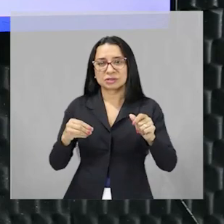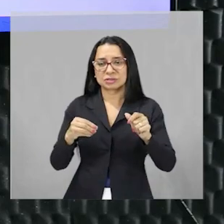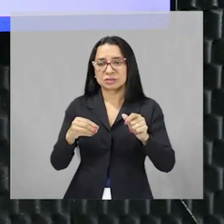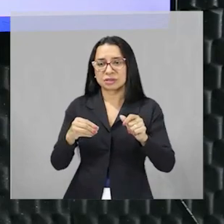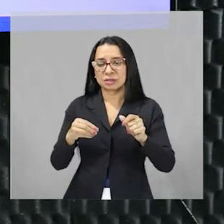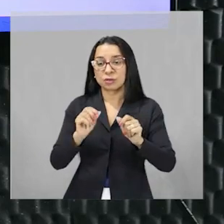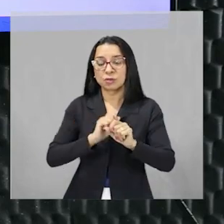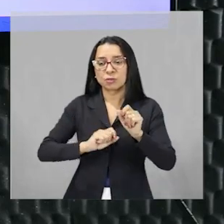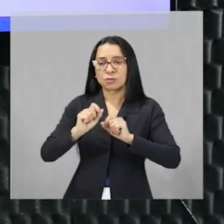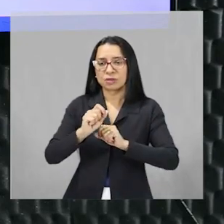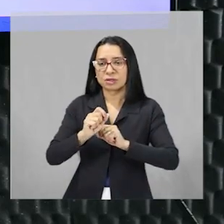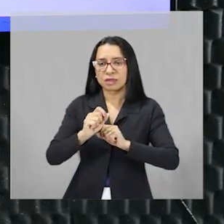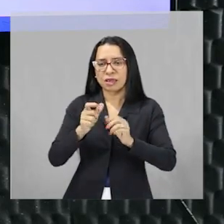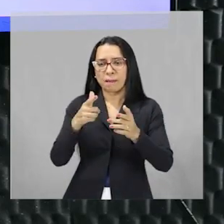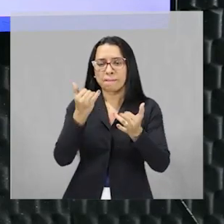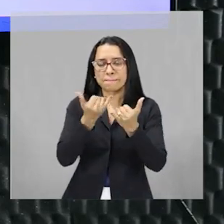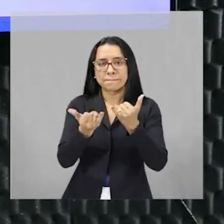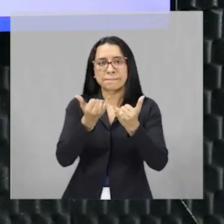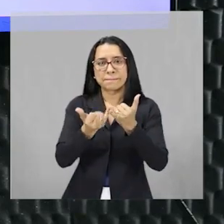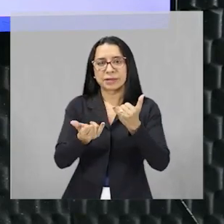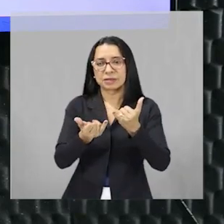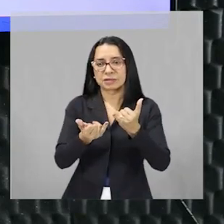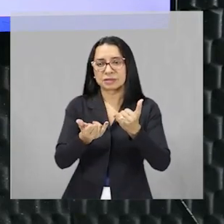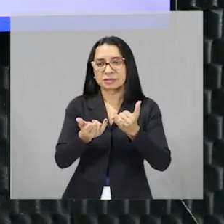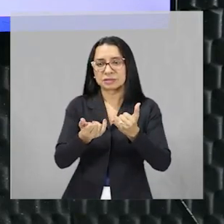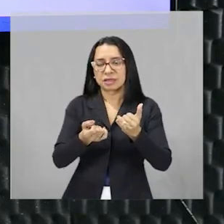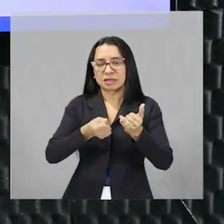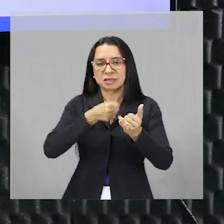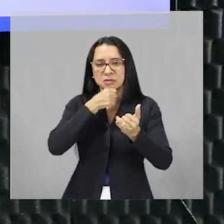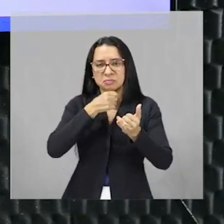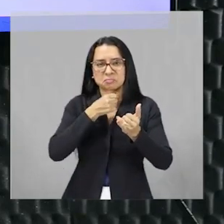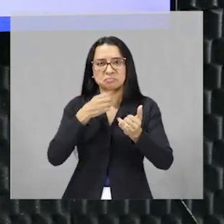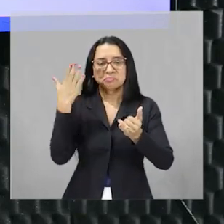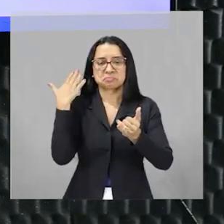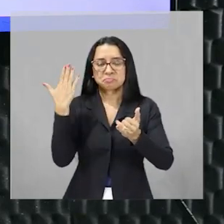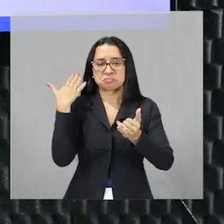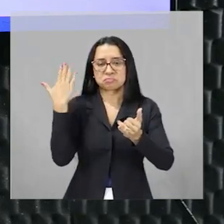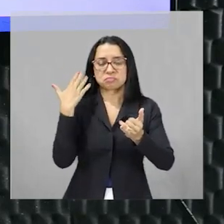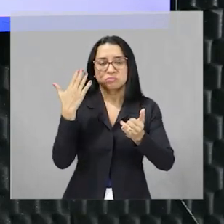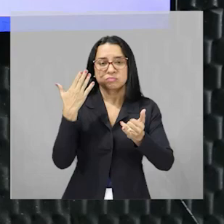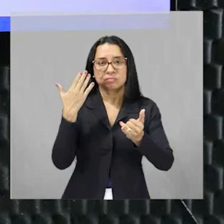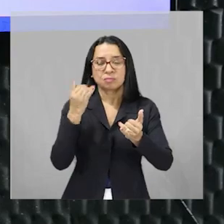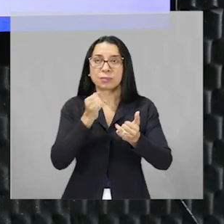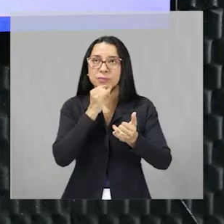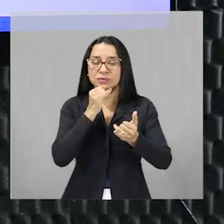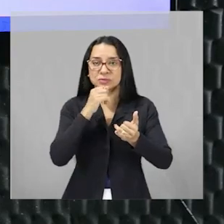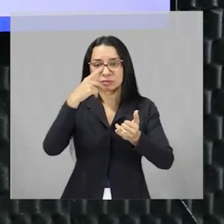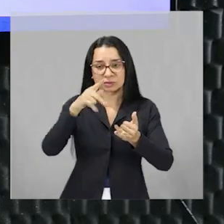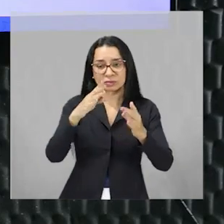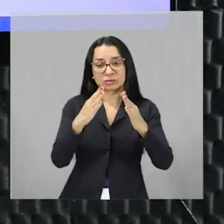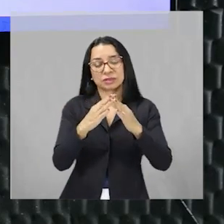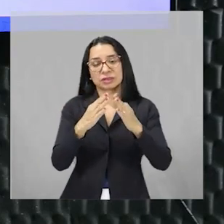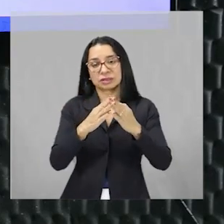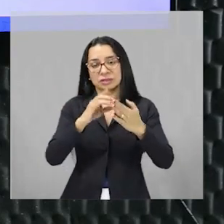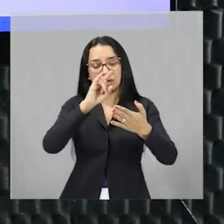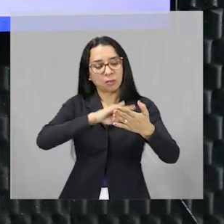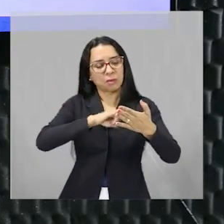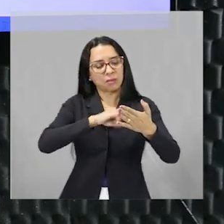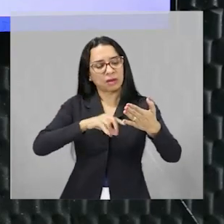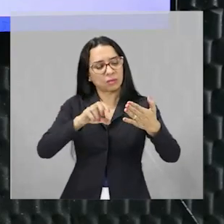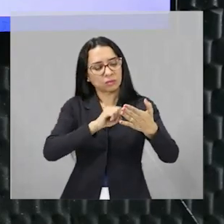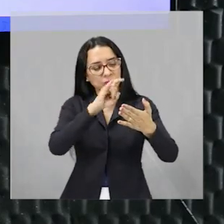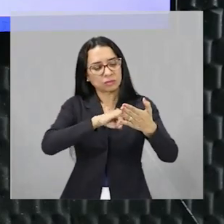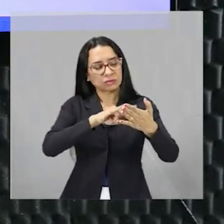de velho. Tu aí na tua casa, se tu, por exemplo, pegar um papel, um documento antigo, tu vai perceber que, com o decorrer do tempo, eles vão